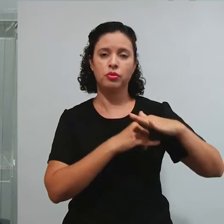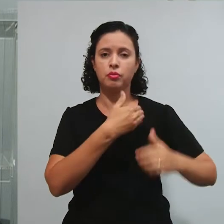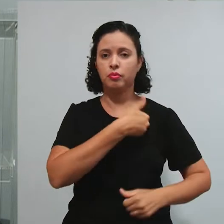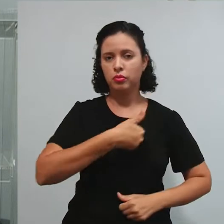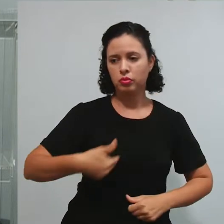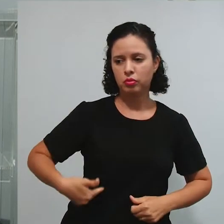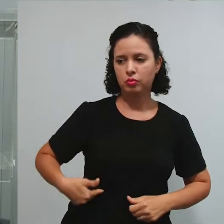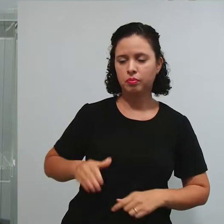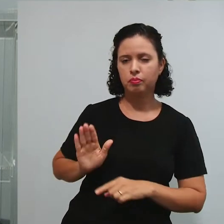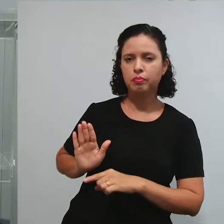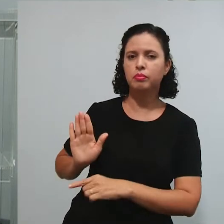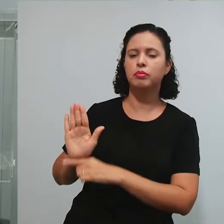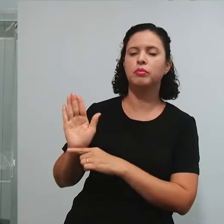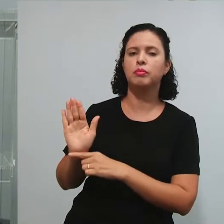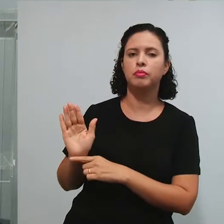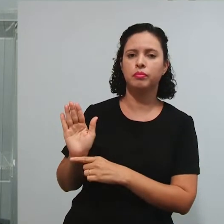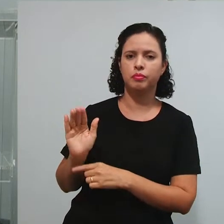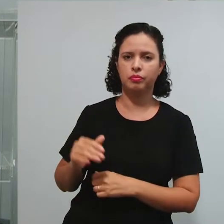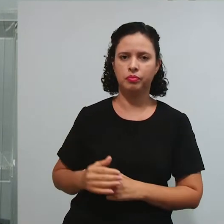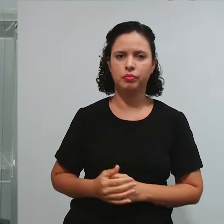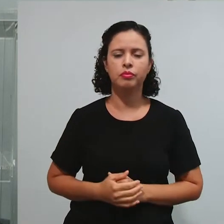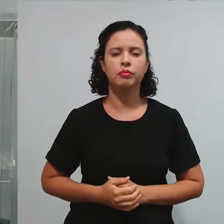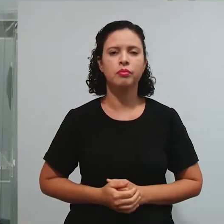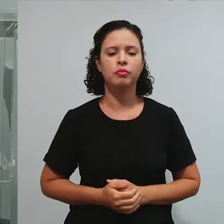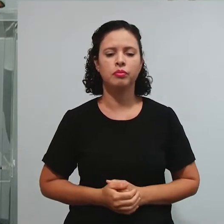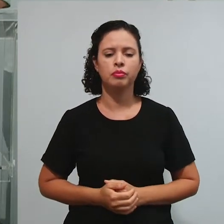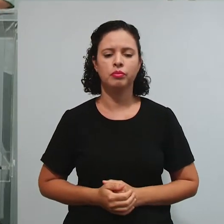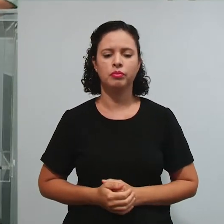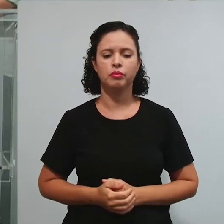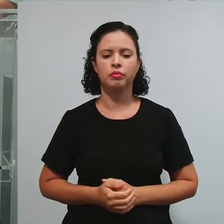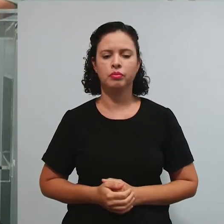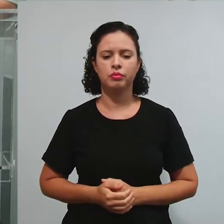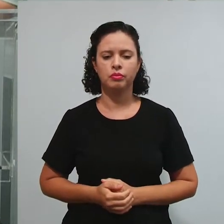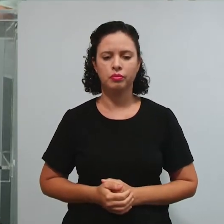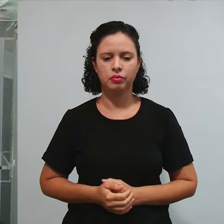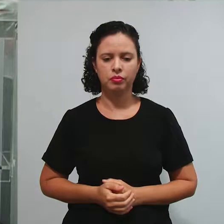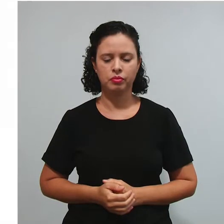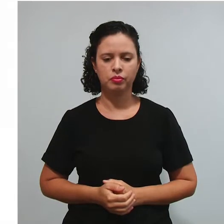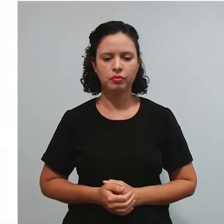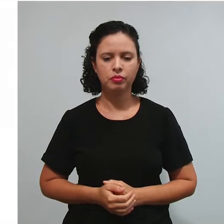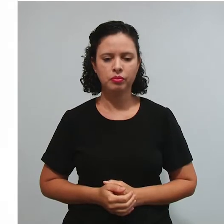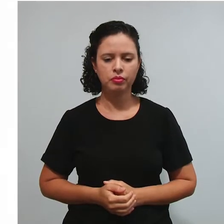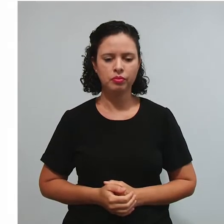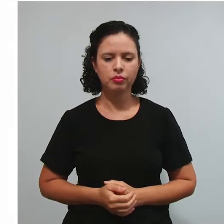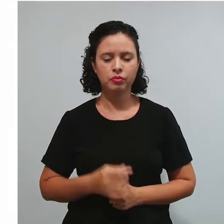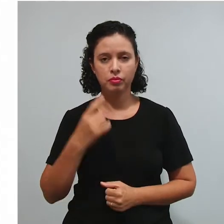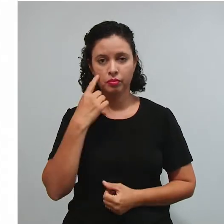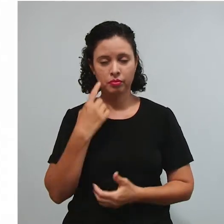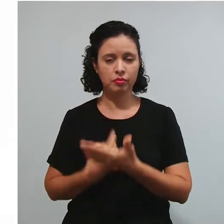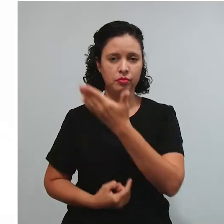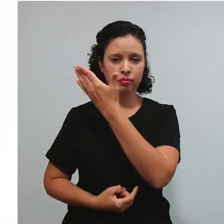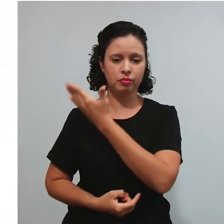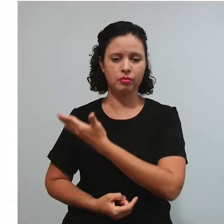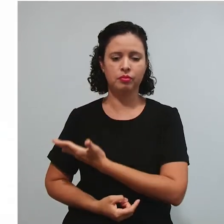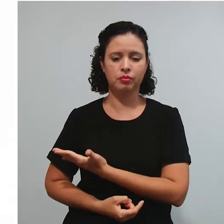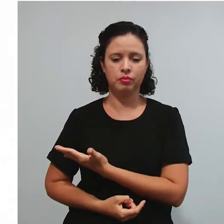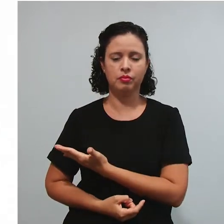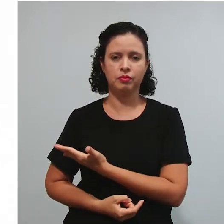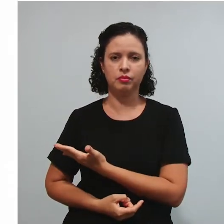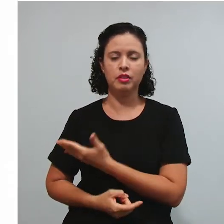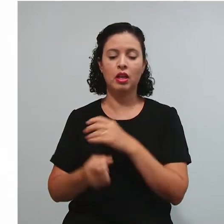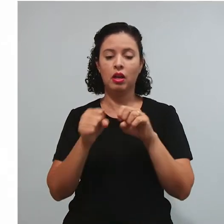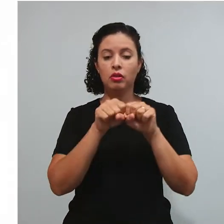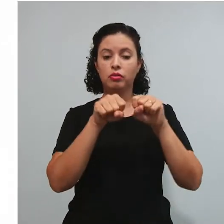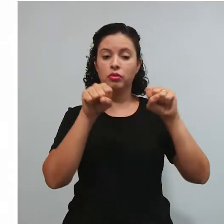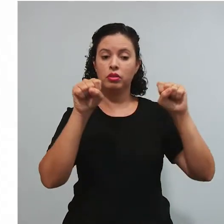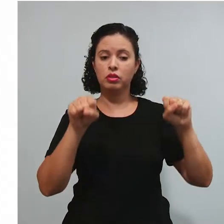aí para atender, tá certo? Então vamos em frente. Quando a gente fala em sistema, né,